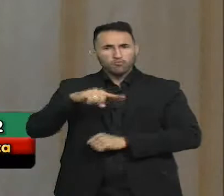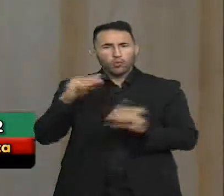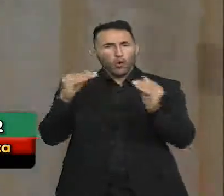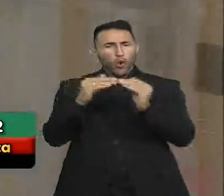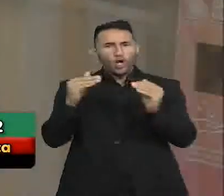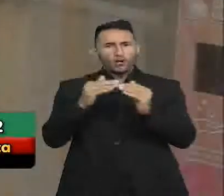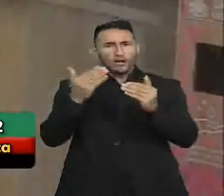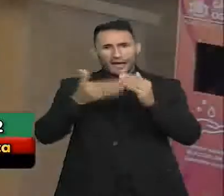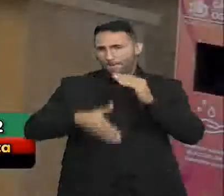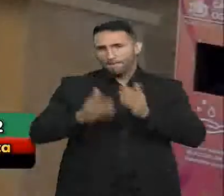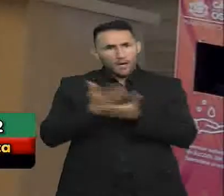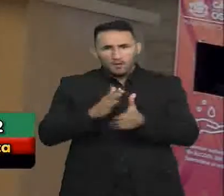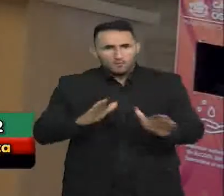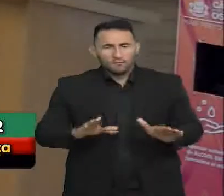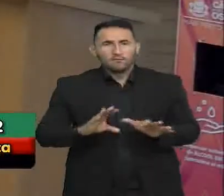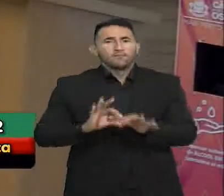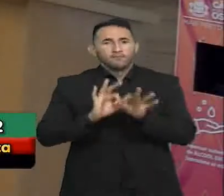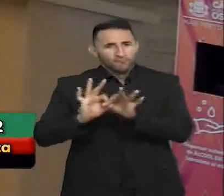Obrigada.